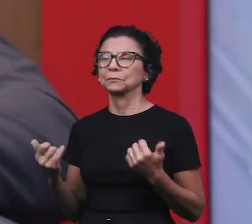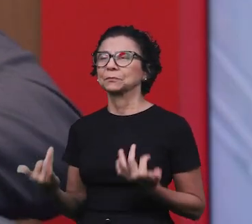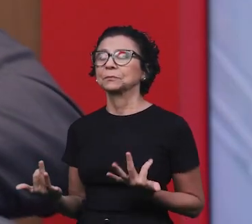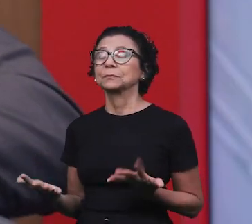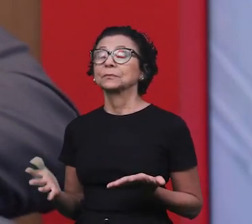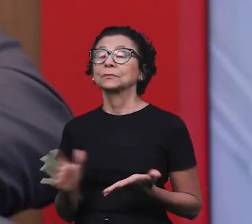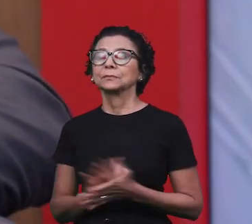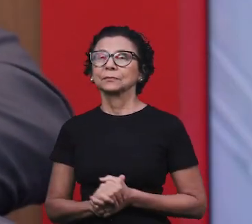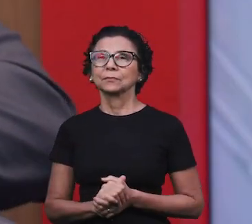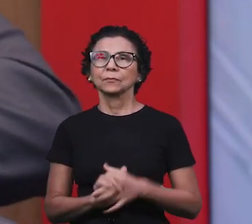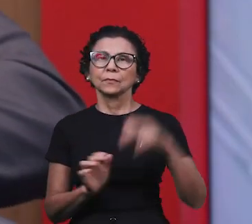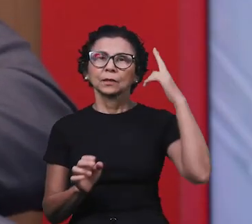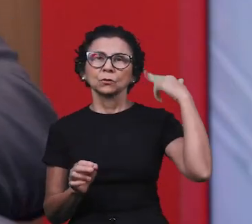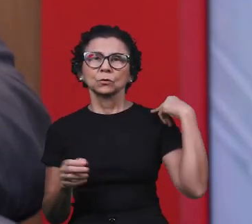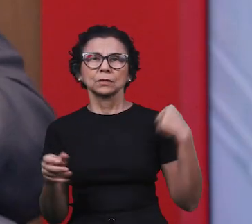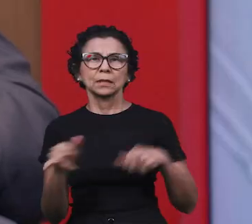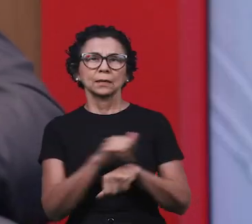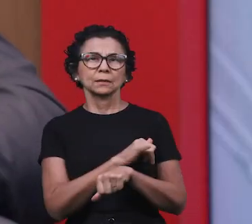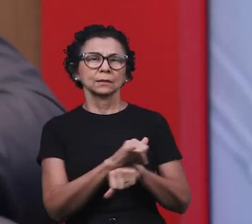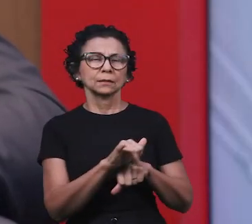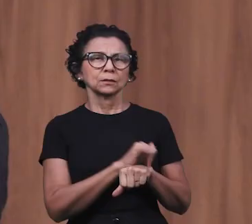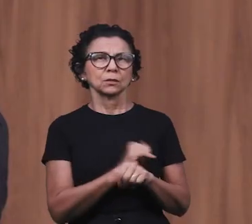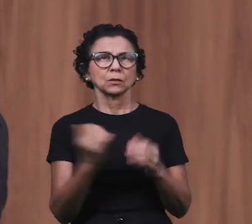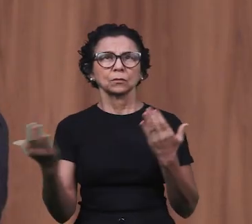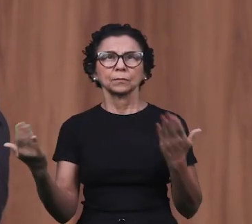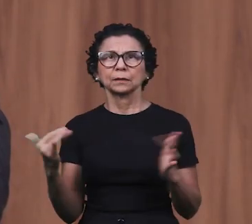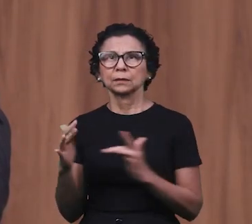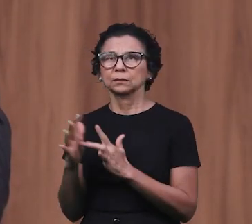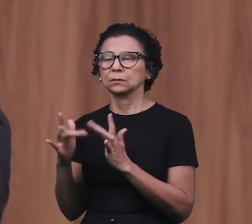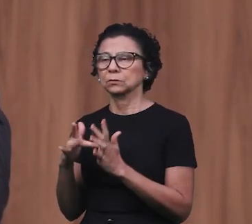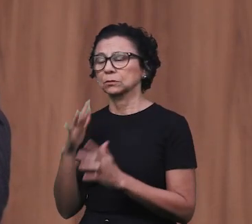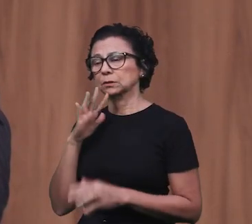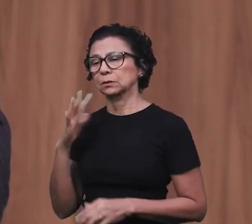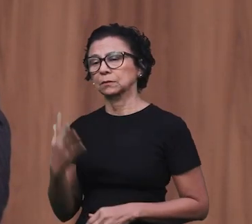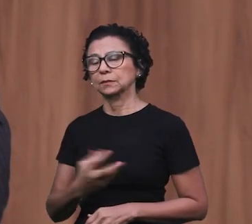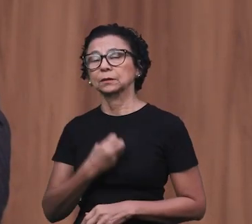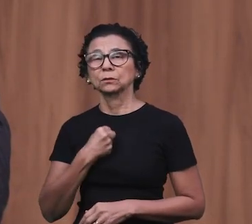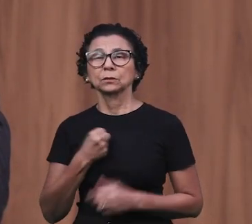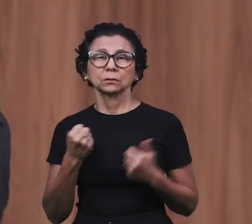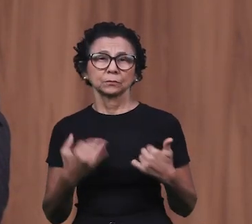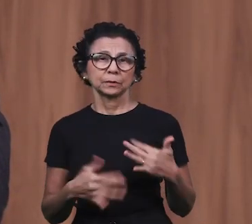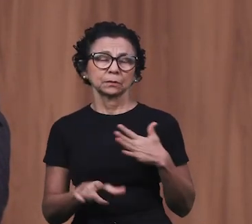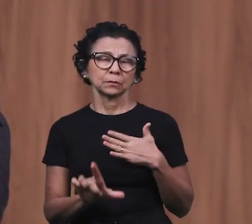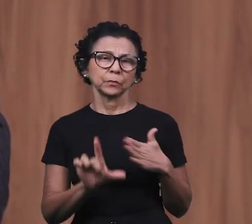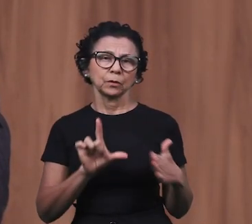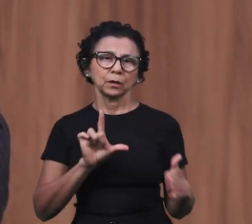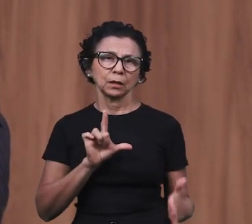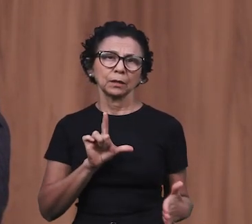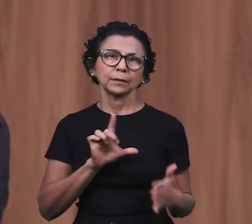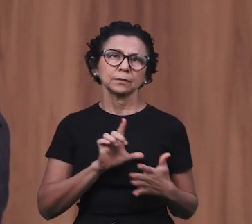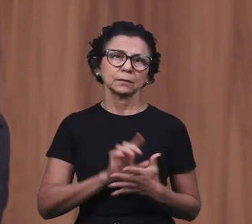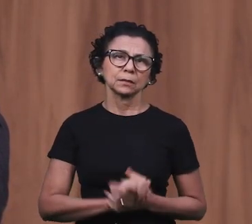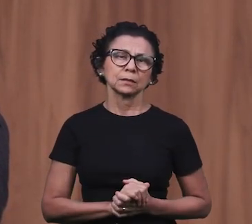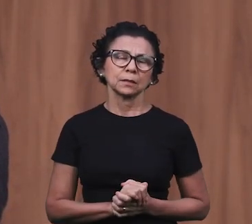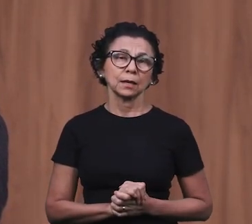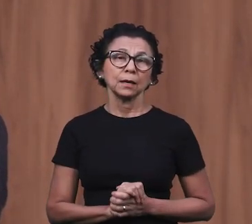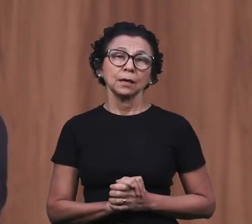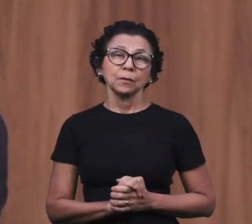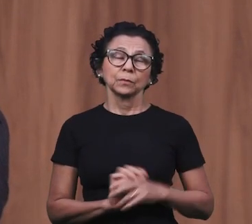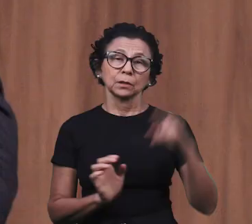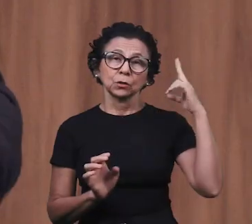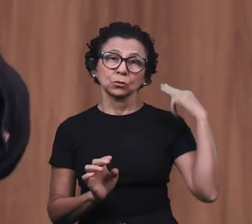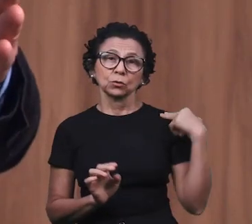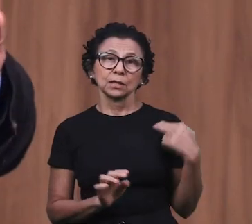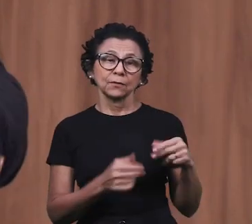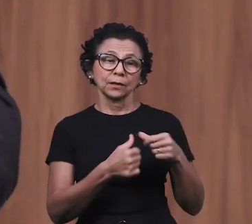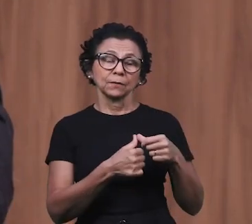aqui falando dessa estratégia de José. Amém. A estratégia de José é a estratégia do Salvador, né? Como nós